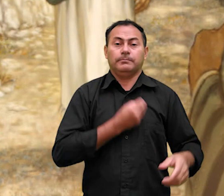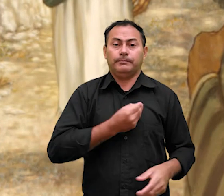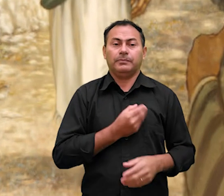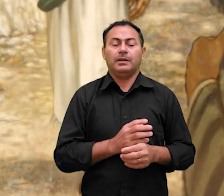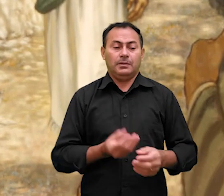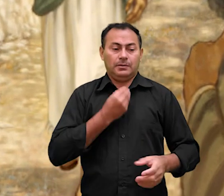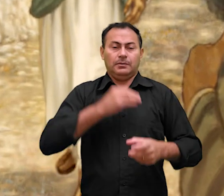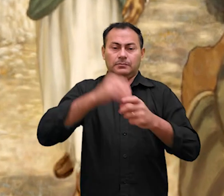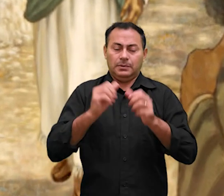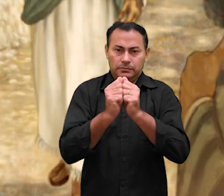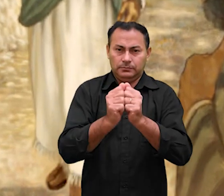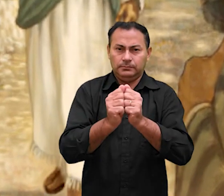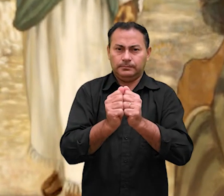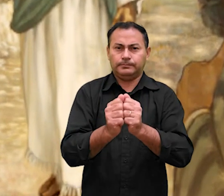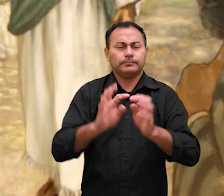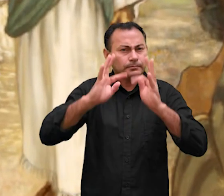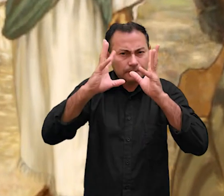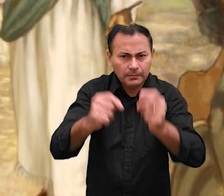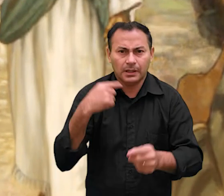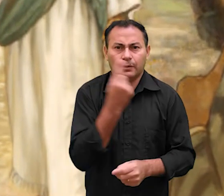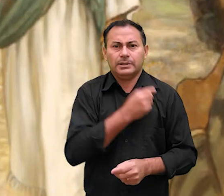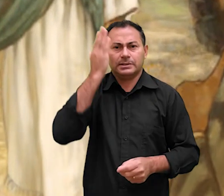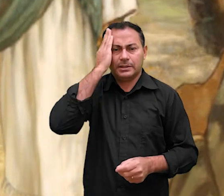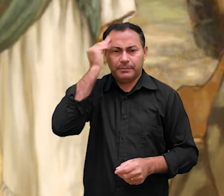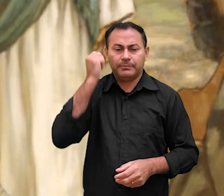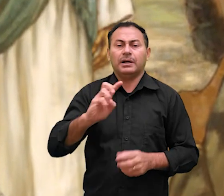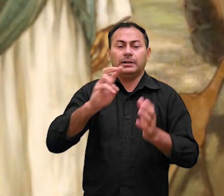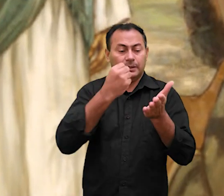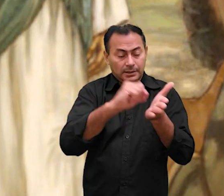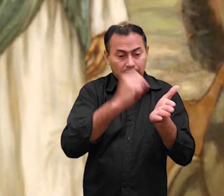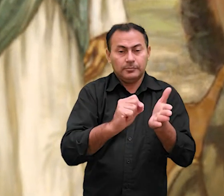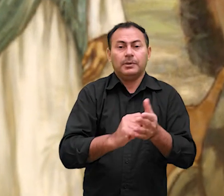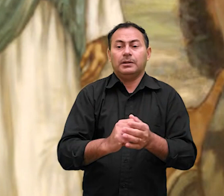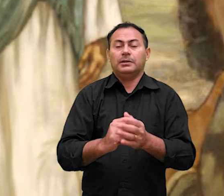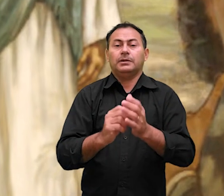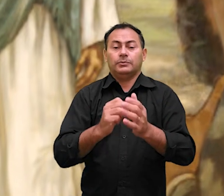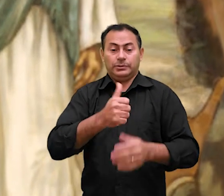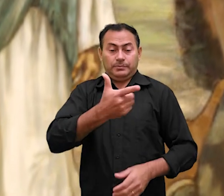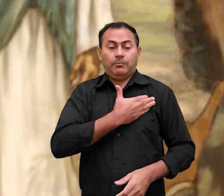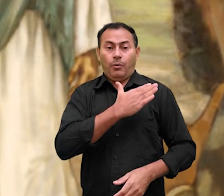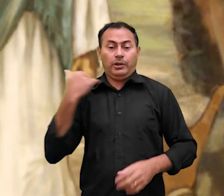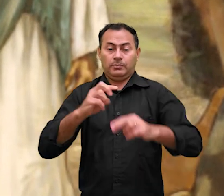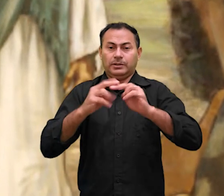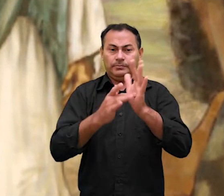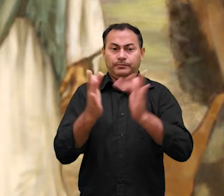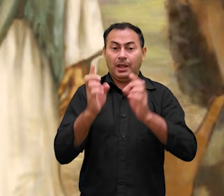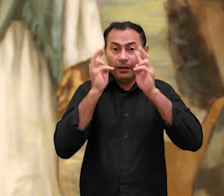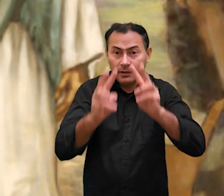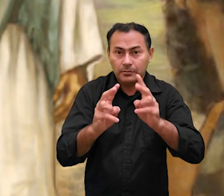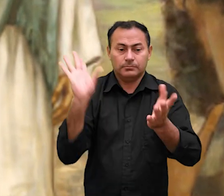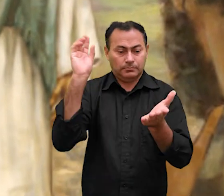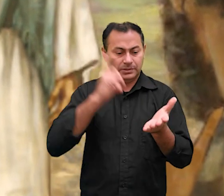morava e habitaram com ele. Todos nós sabemos o resto. Está escrito, eles morreram por ele, devido ao que viram